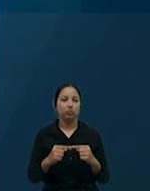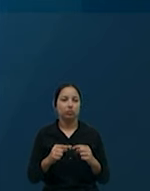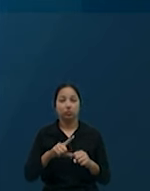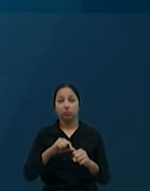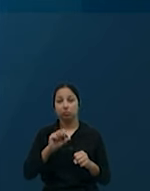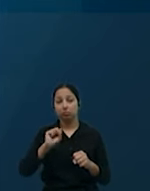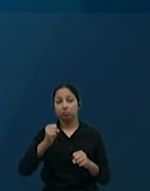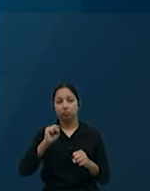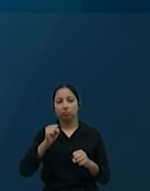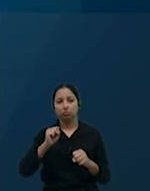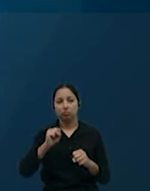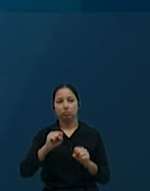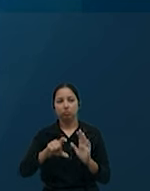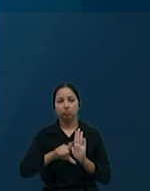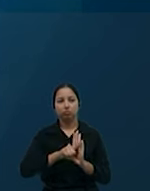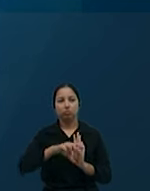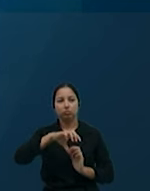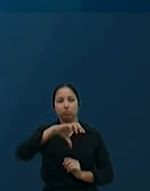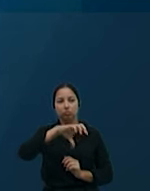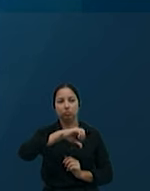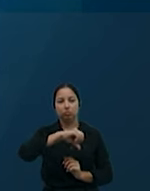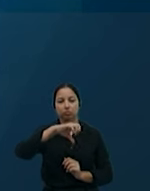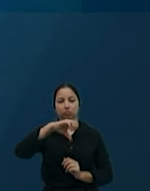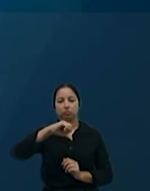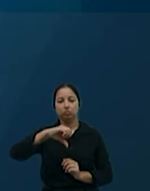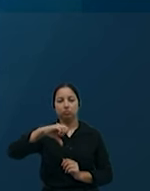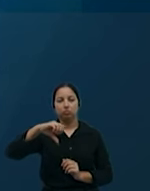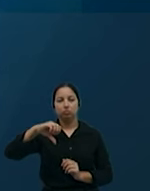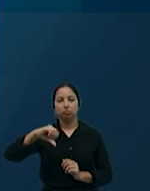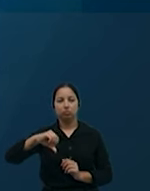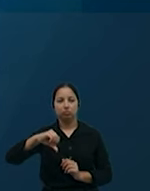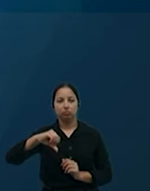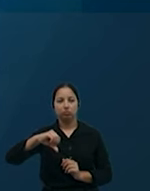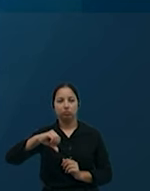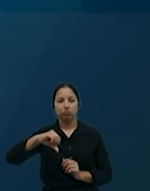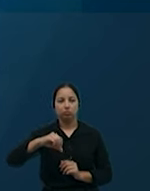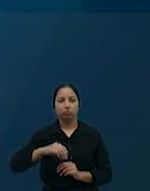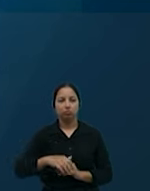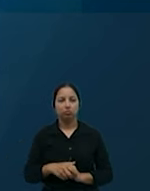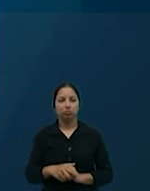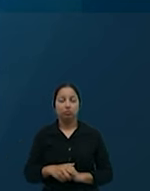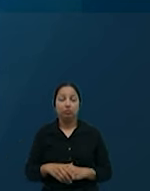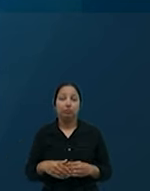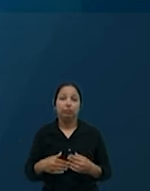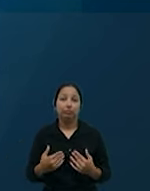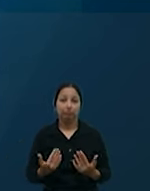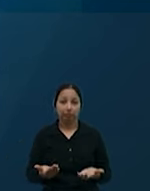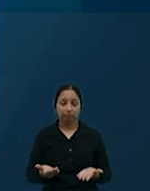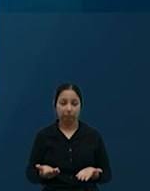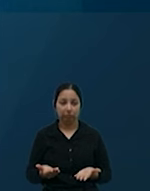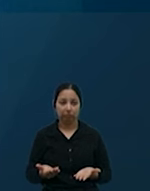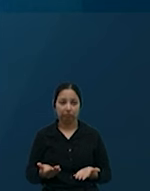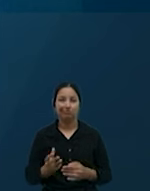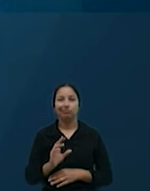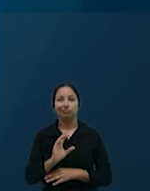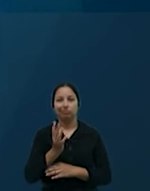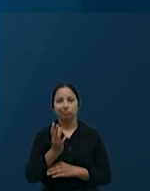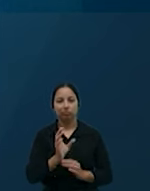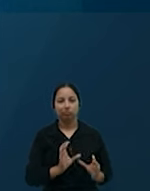8º da Lei 9.099, essa situação foi ter